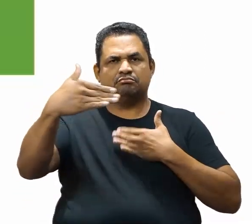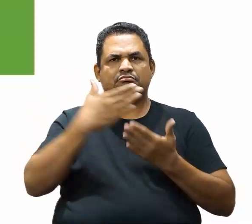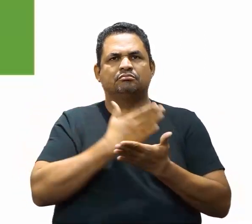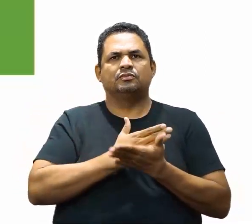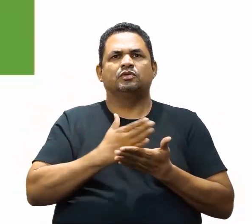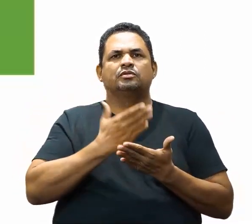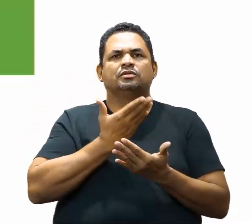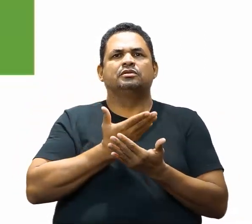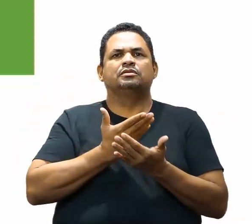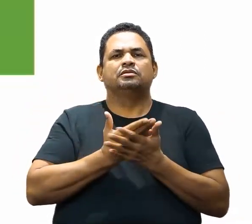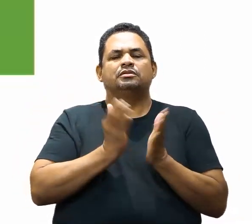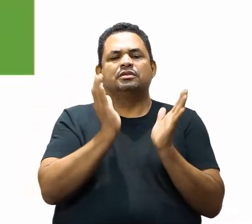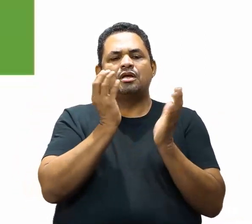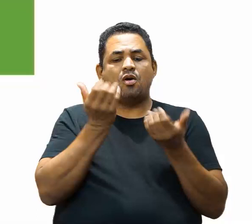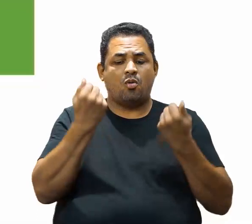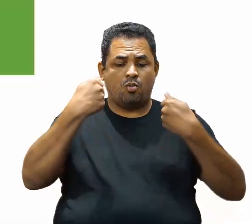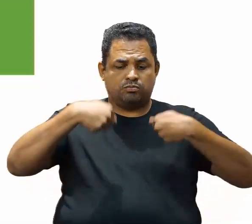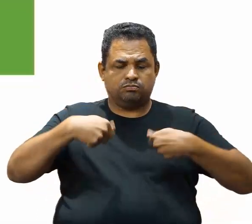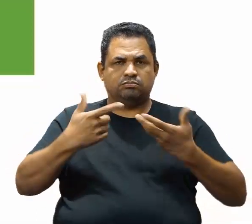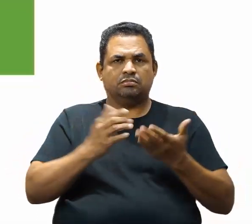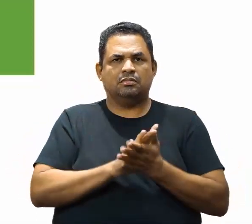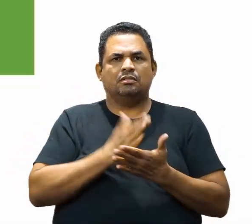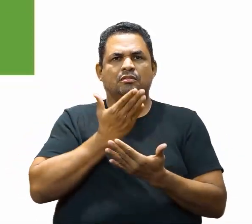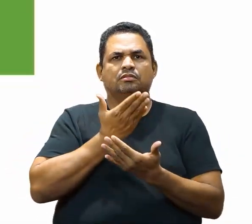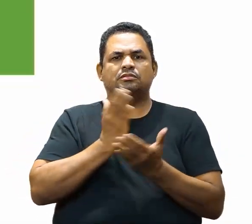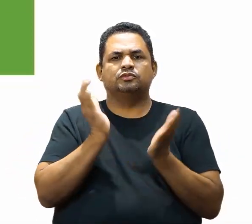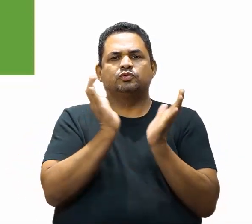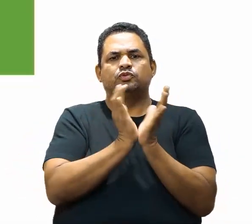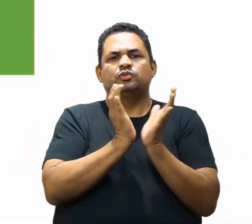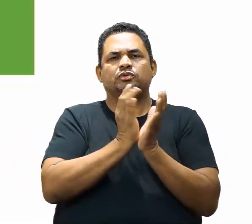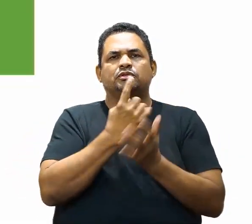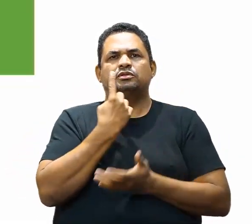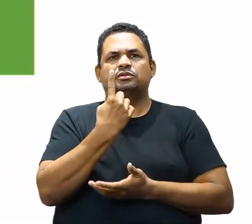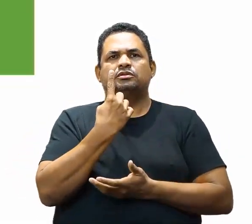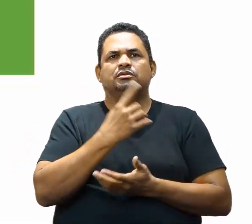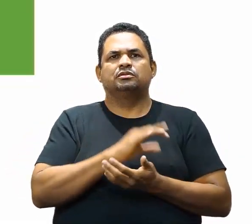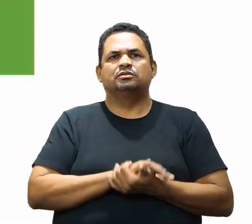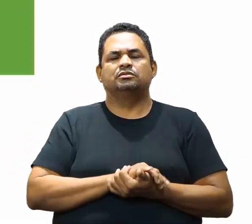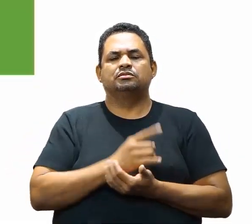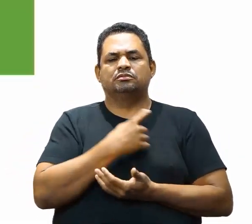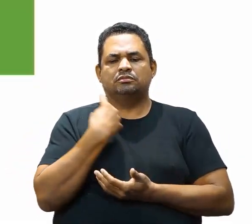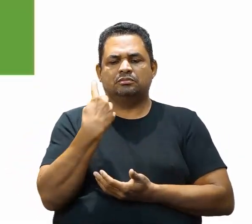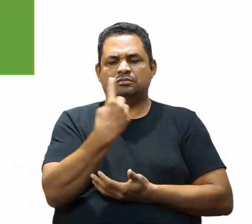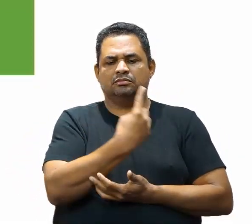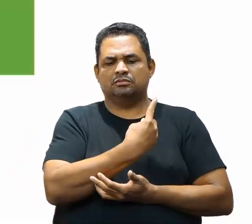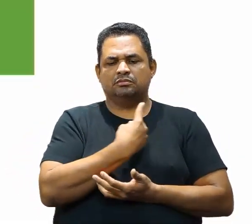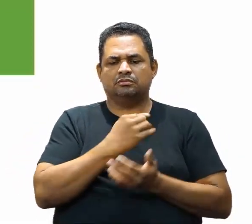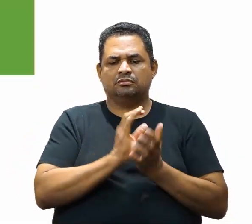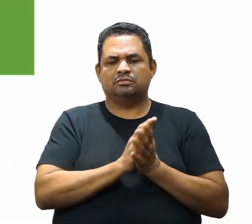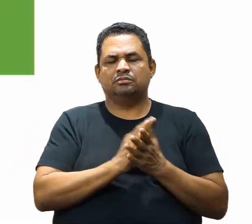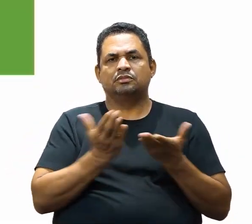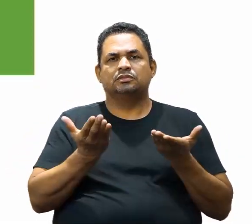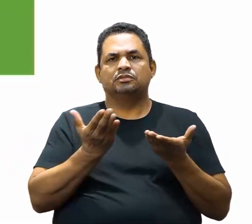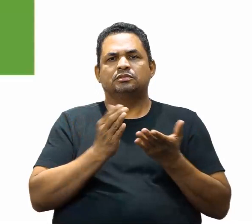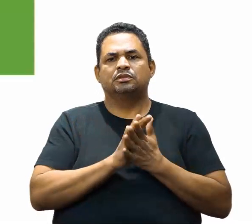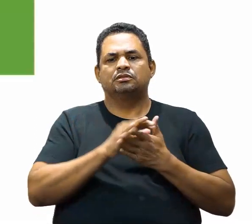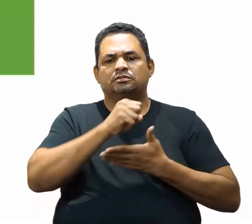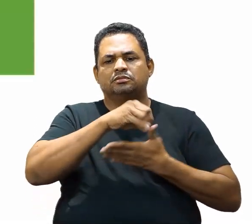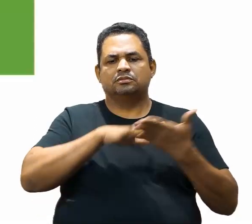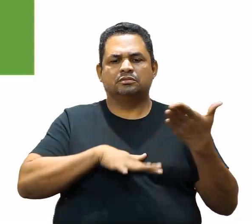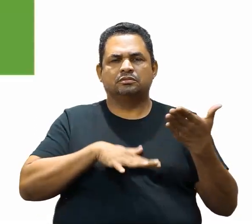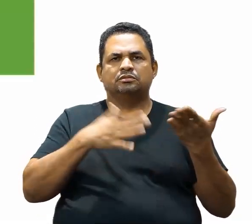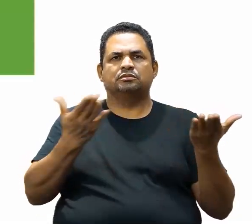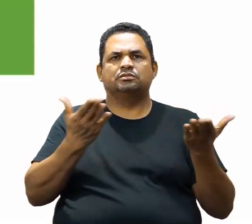nossas competências dessa unidade 1, desse nosso bloco de atividades, bloco